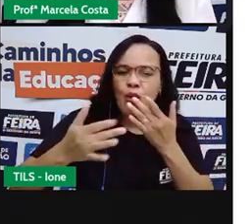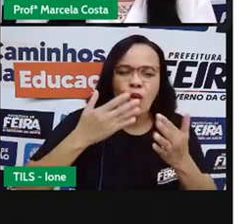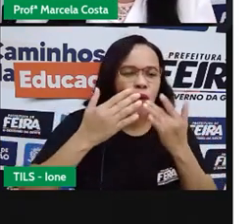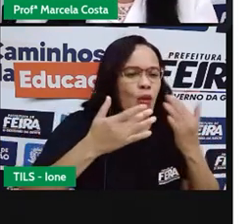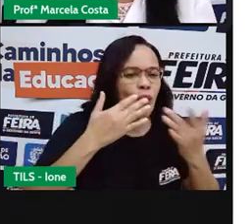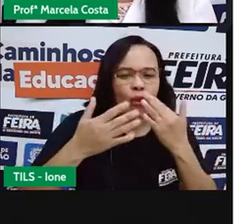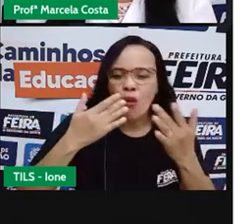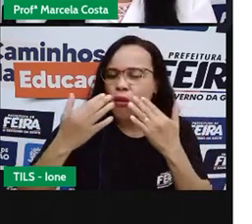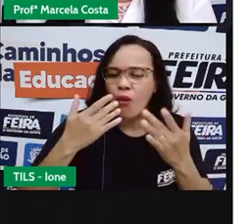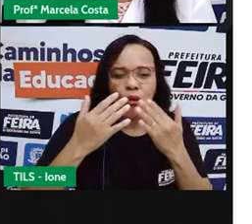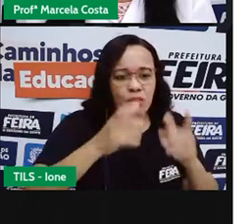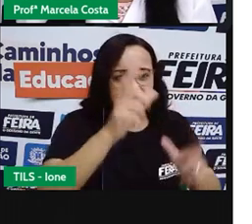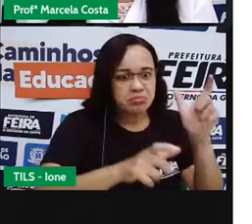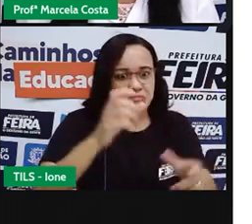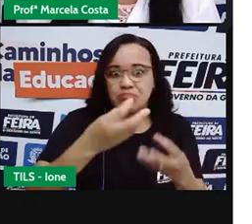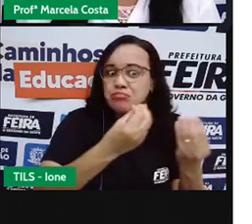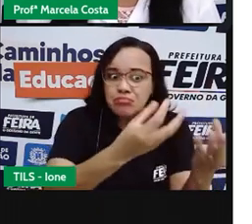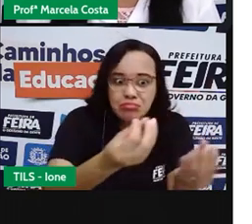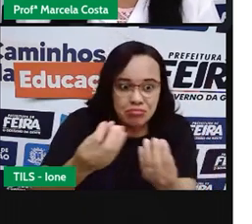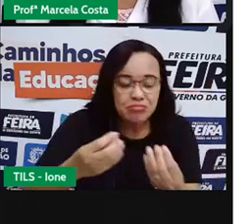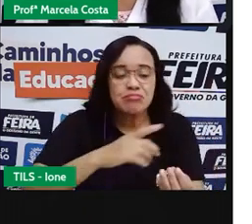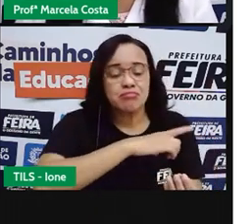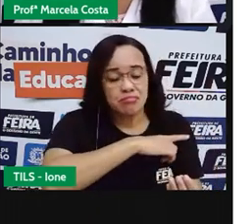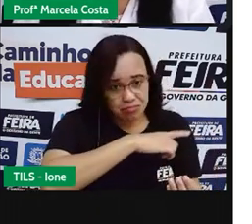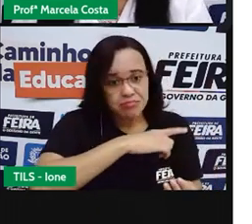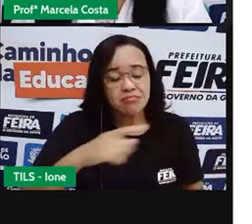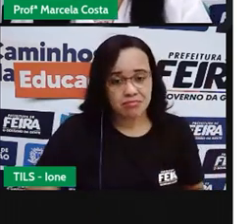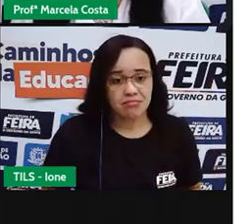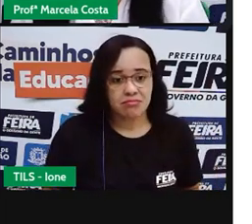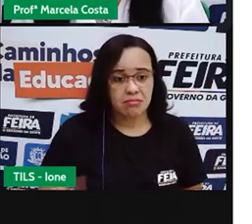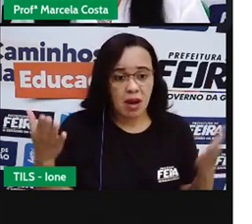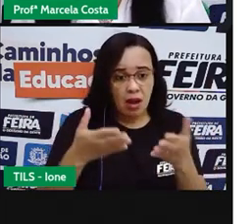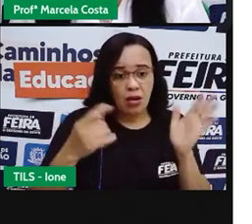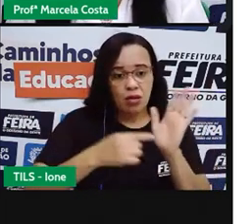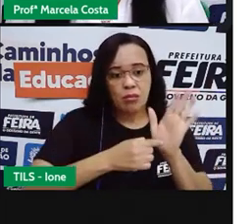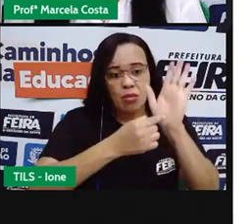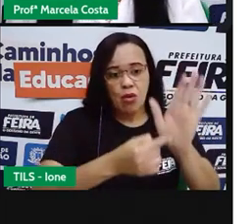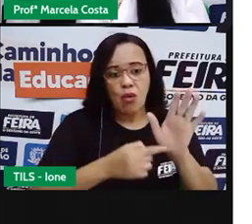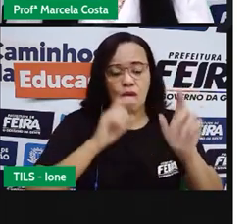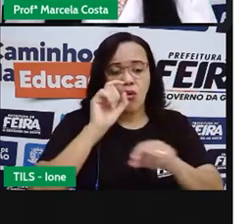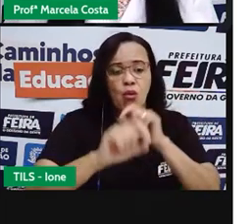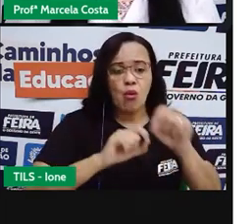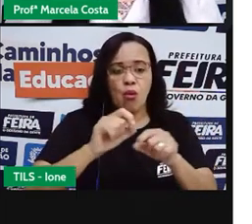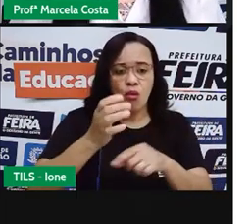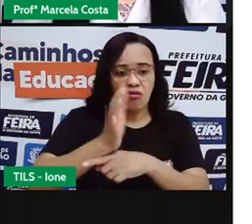em vários aspectos. Agora eu quero mostrar para vocês um vídeo